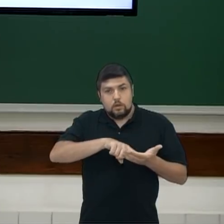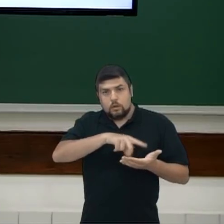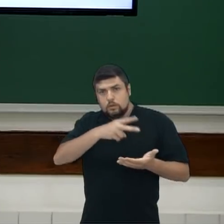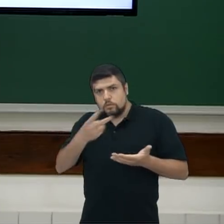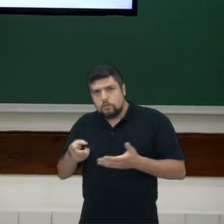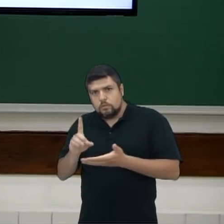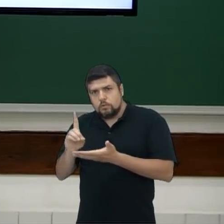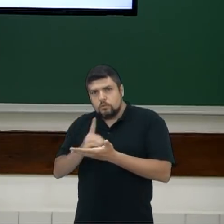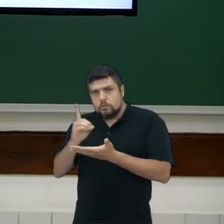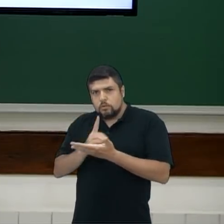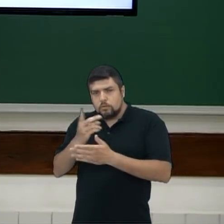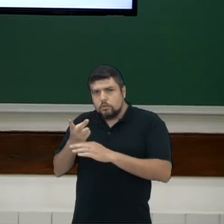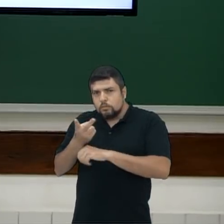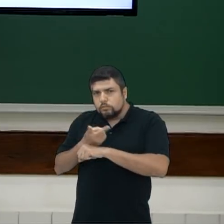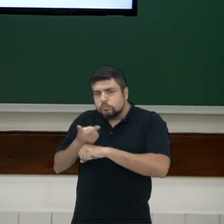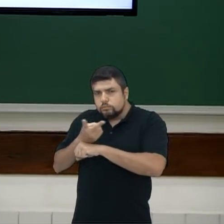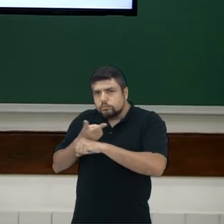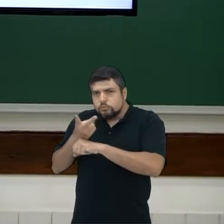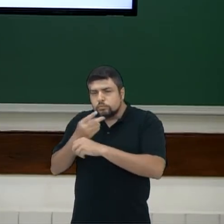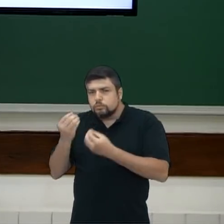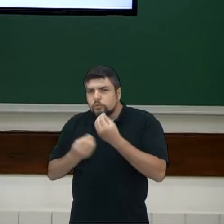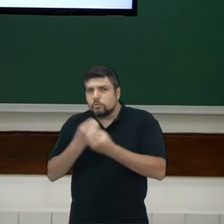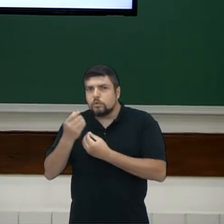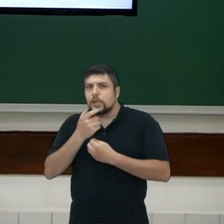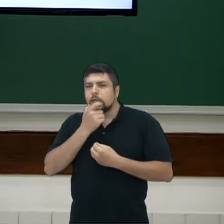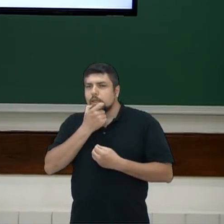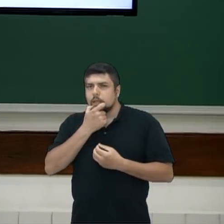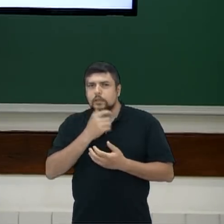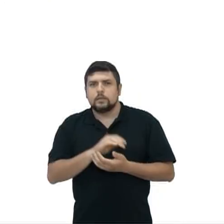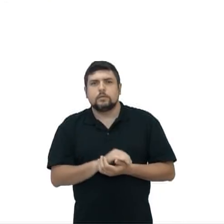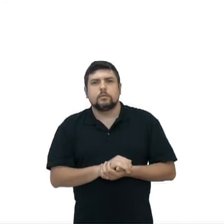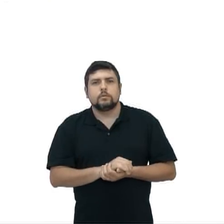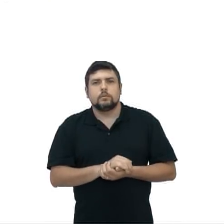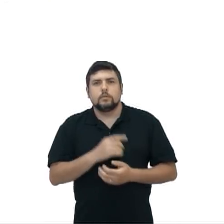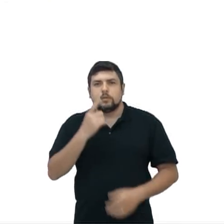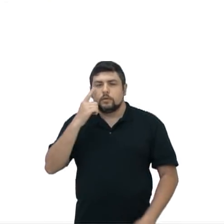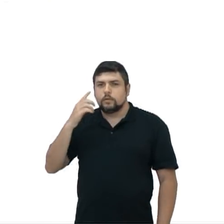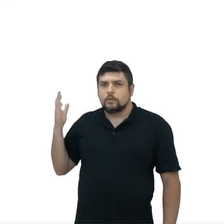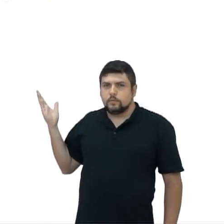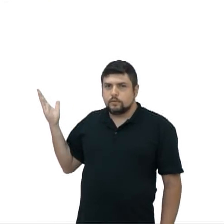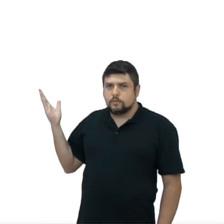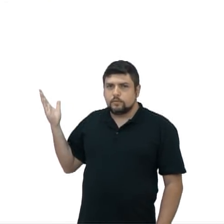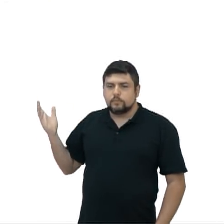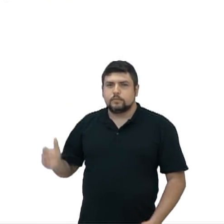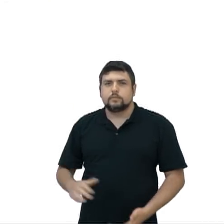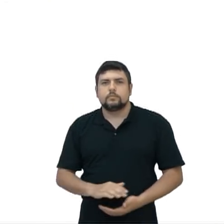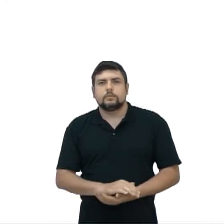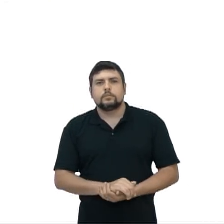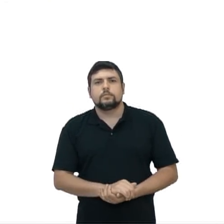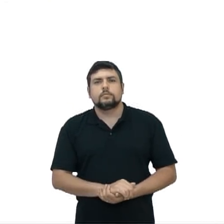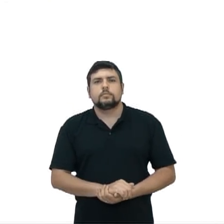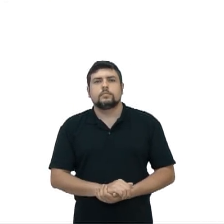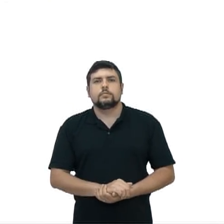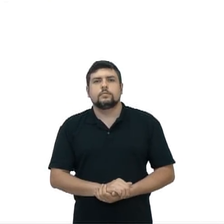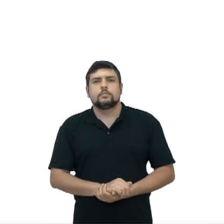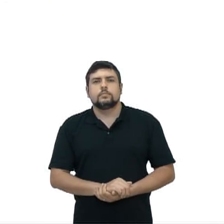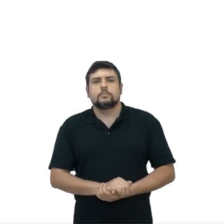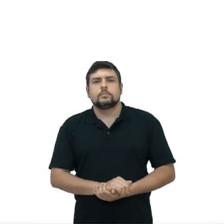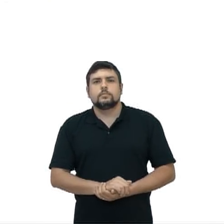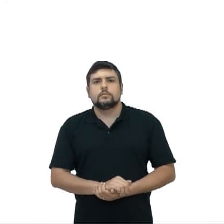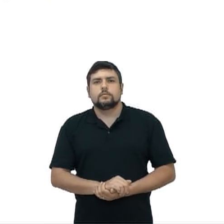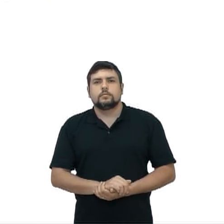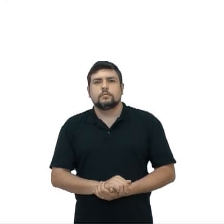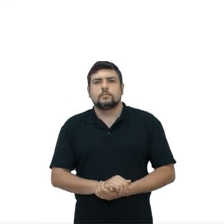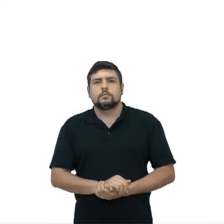no dicionário, tá? Então, o nosso garçom, quem ele é? Ele é o waiter, né? Também vem do verbo